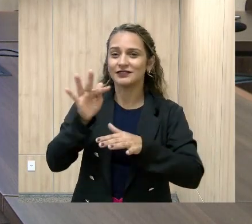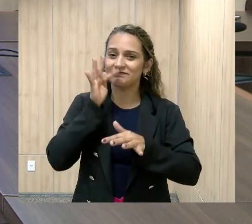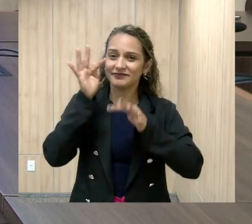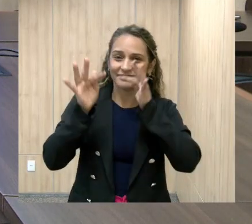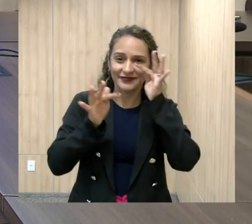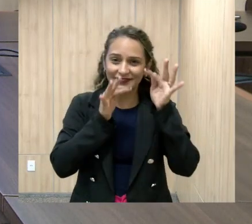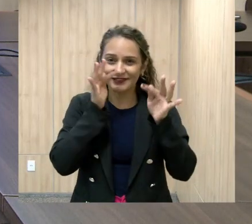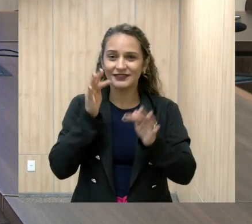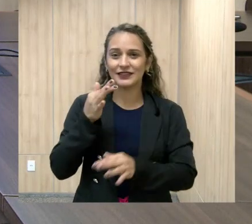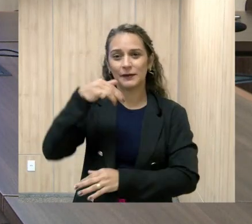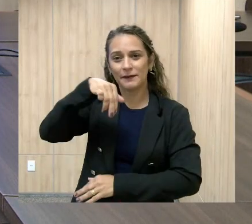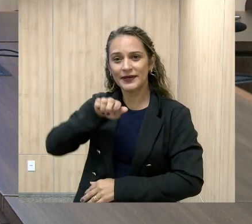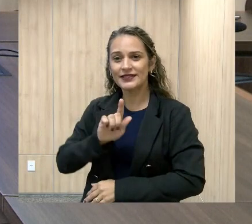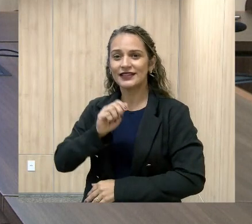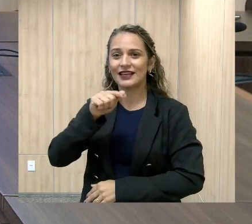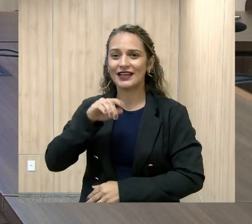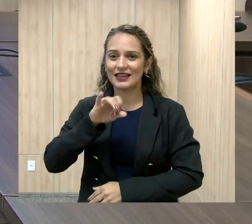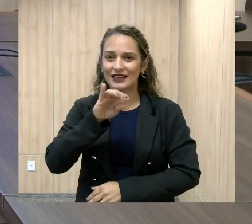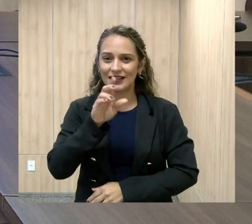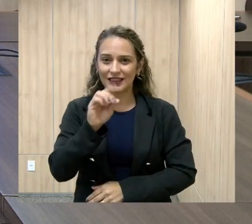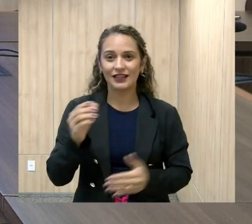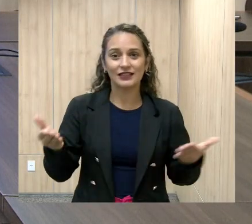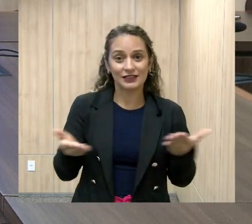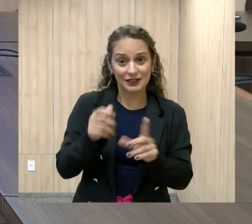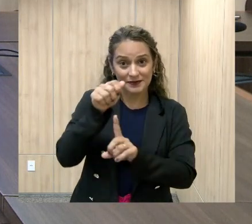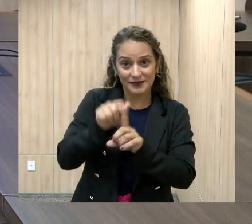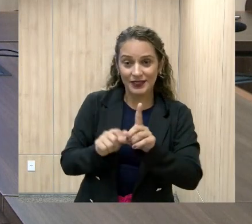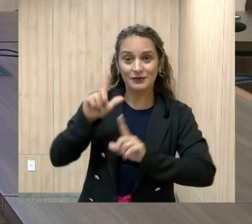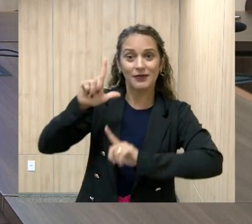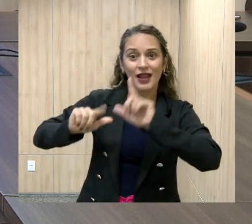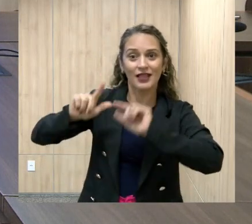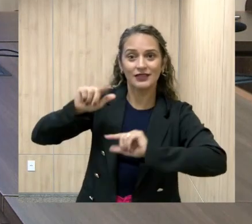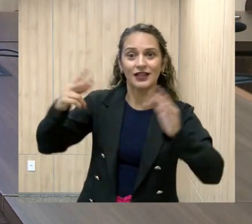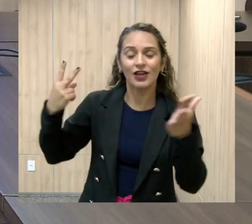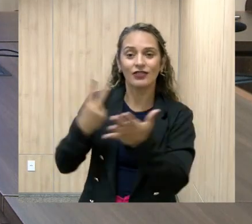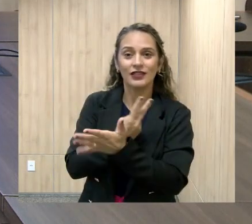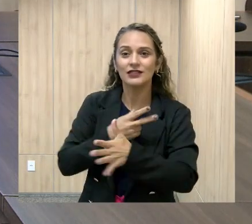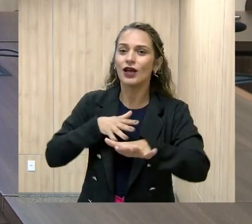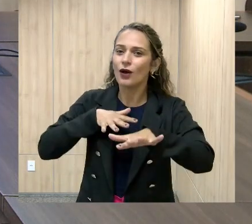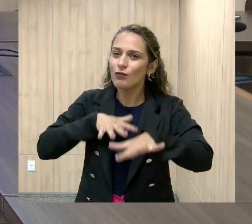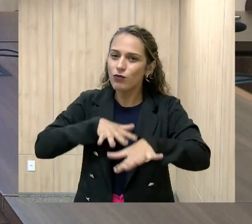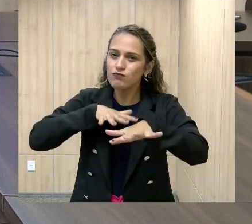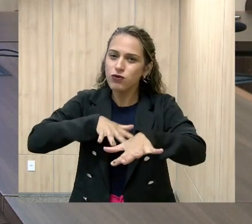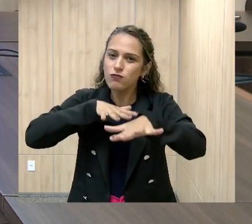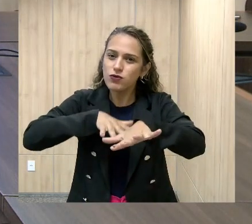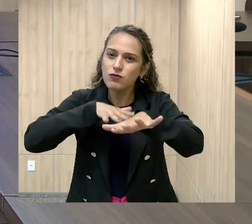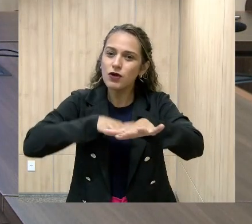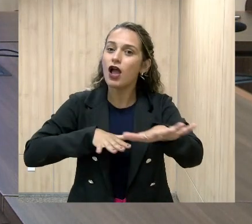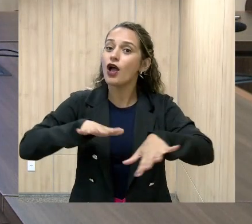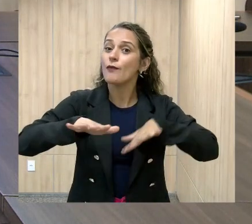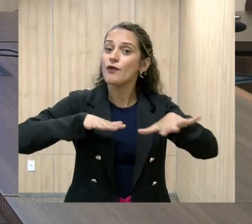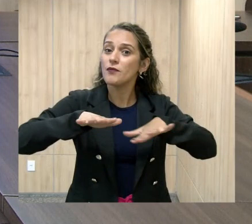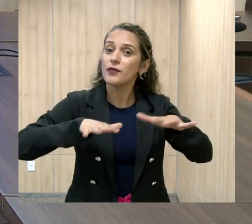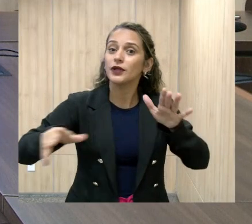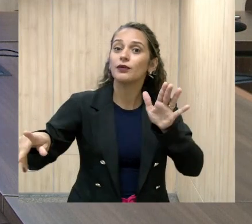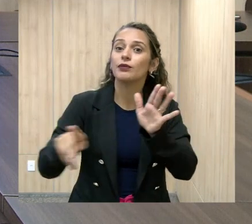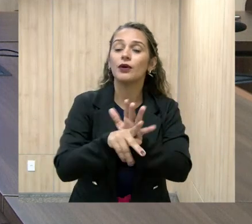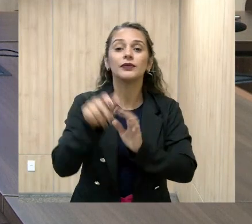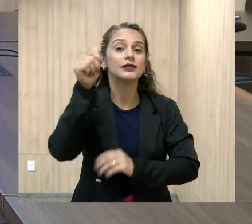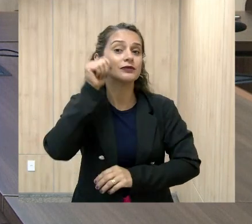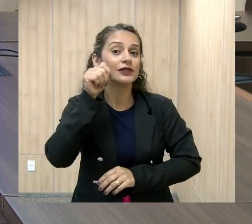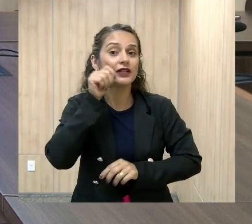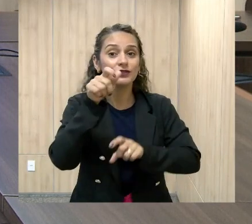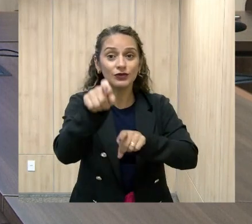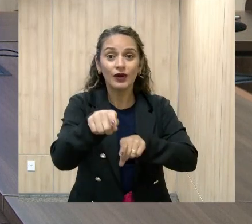esse mês acontece em Brasília a marcha das Margaridas que é um movimento especialmente das mulheres